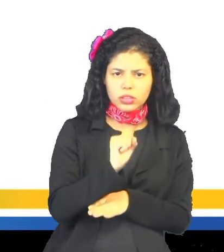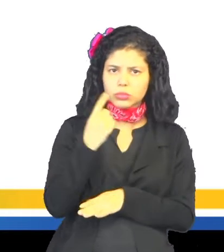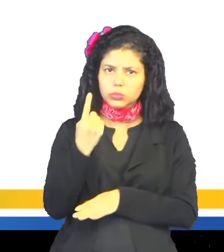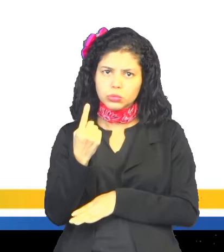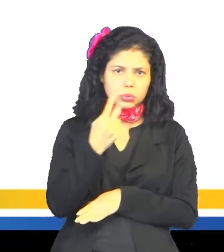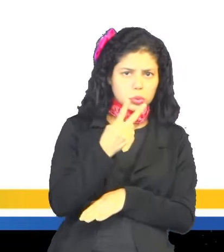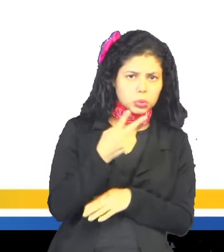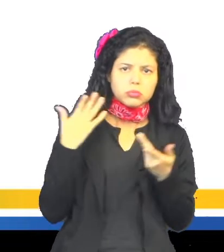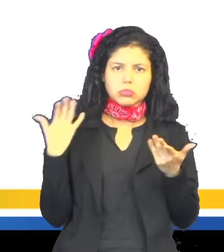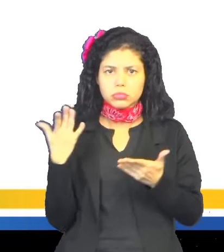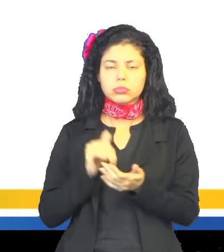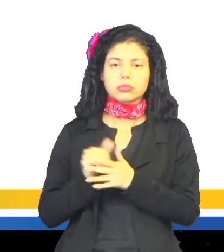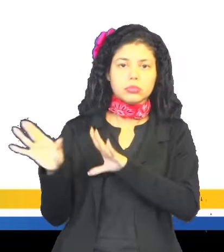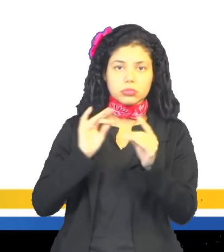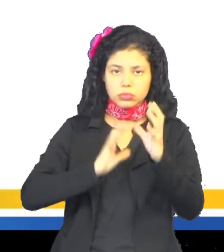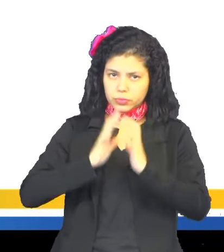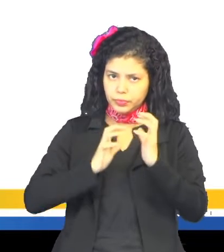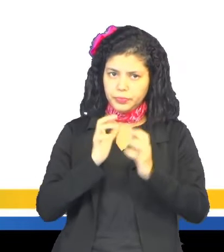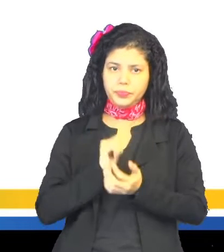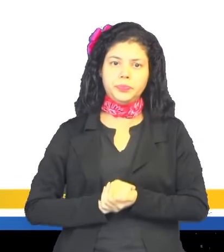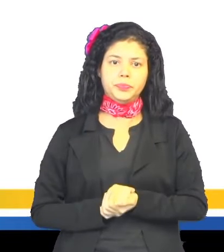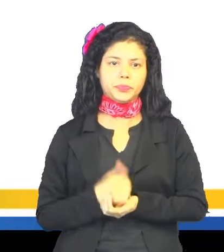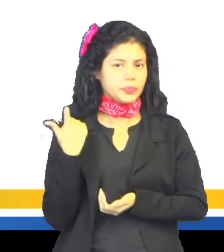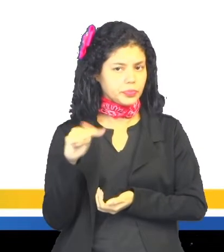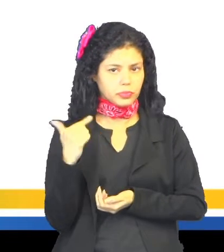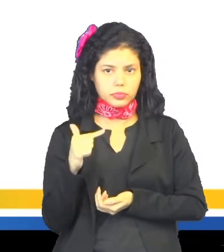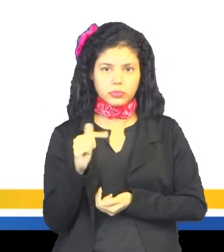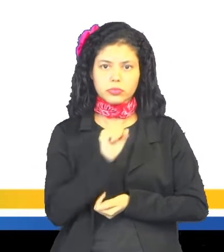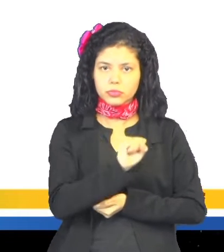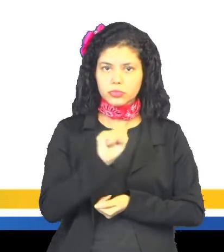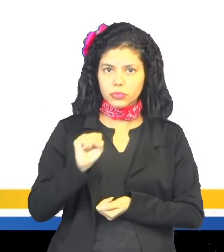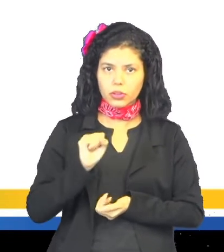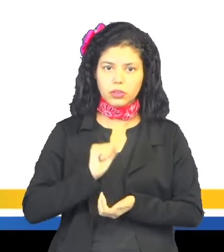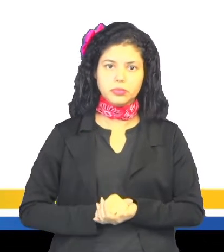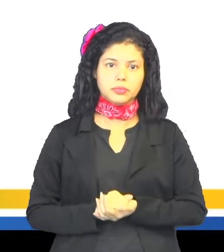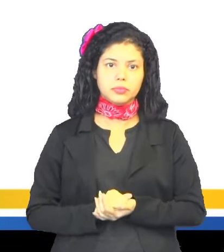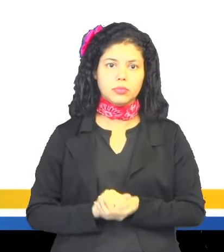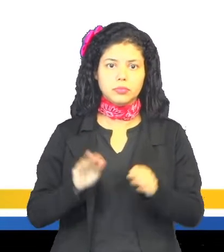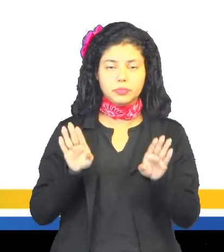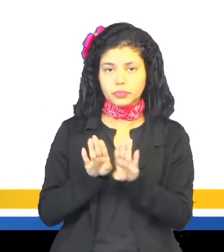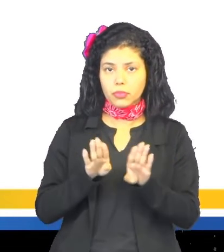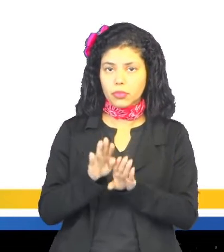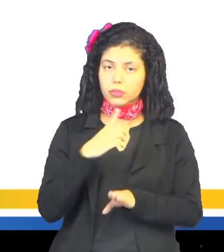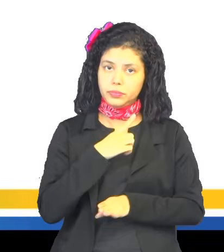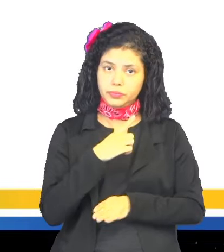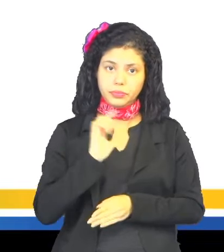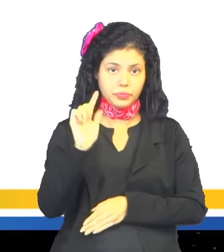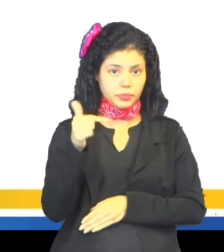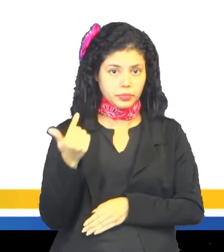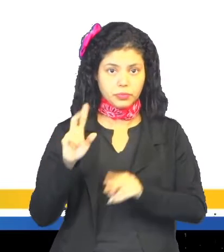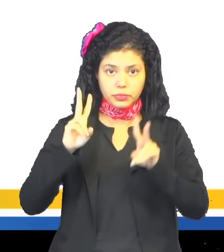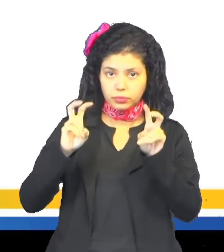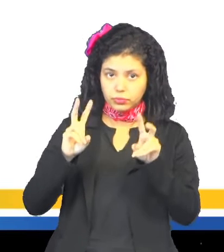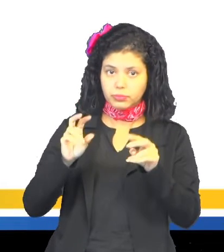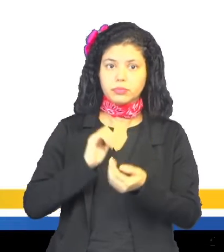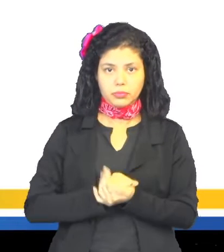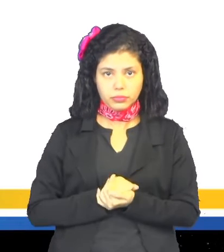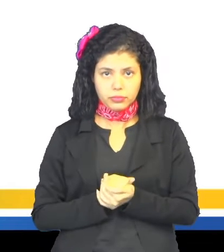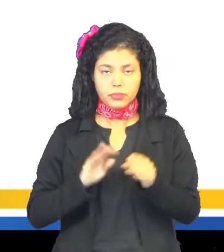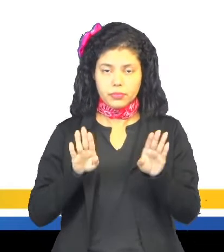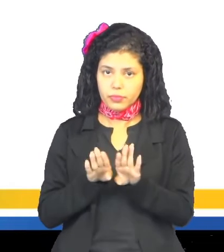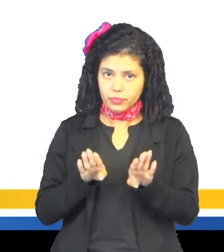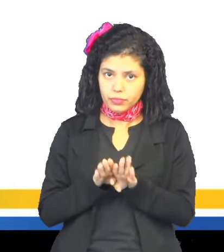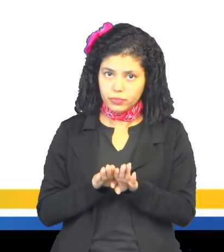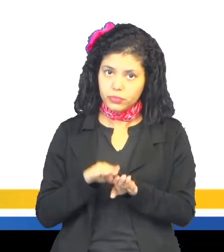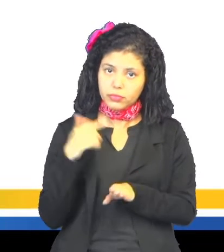com s ou com dois s né pastor E aí o espanhola não existissem negro mas também temos aí né outro tem uma chatinho da